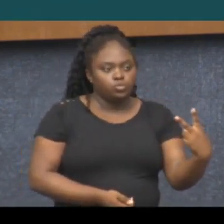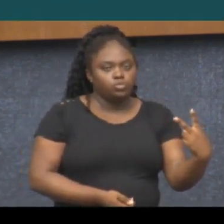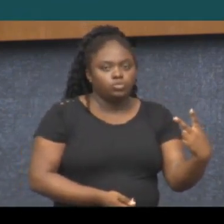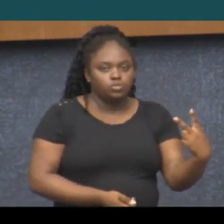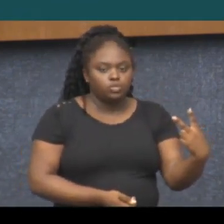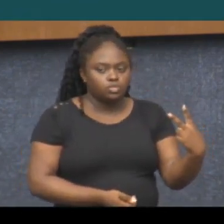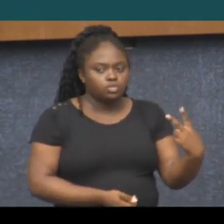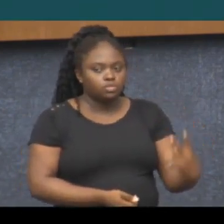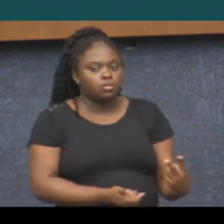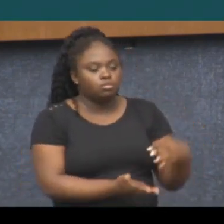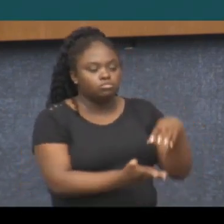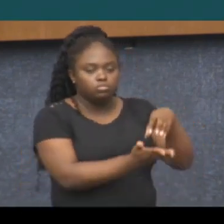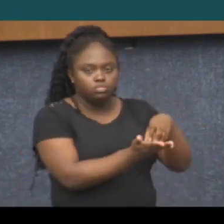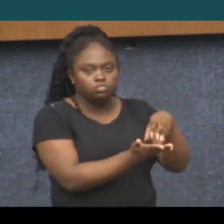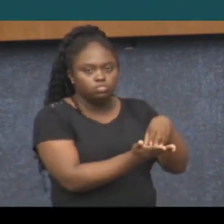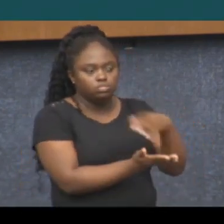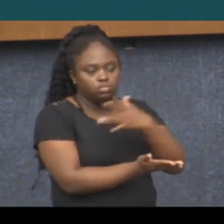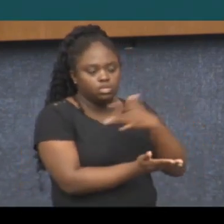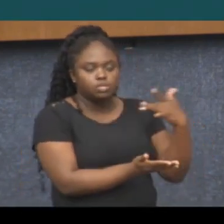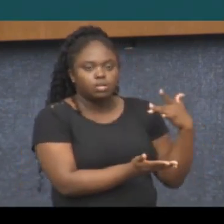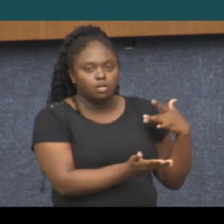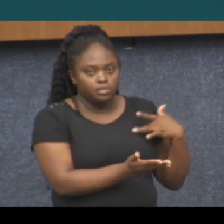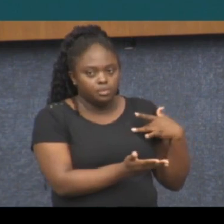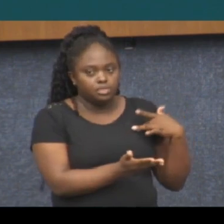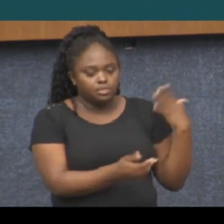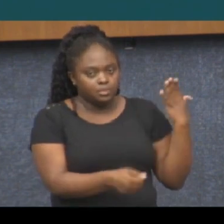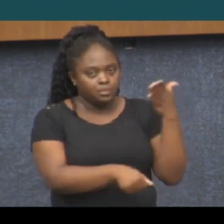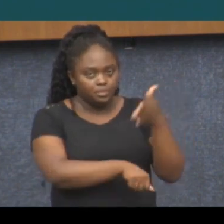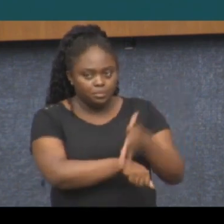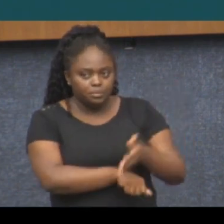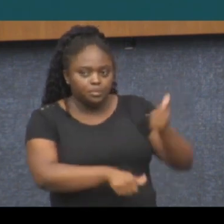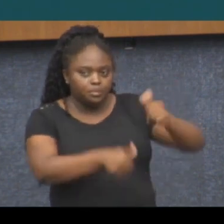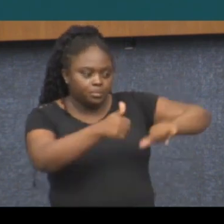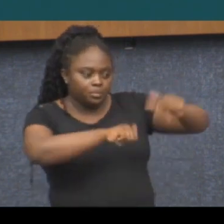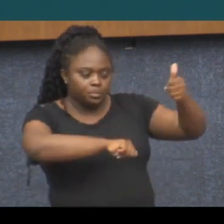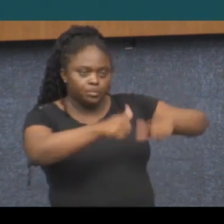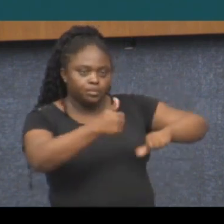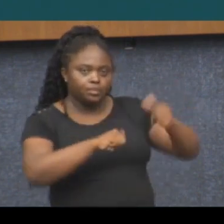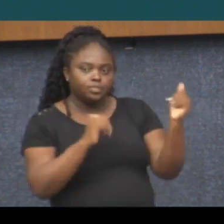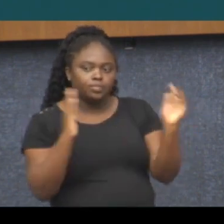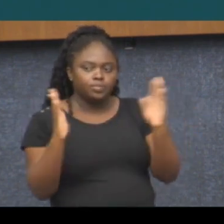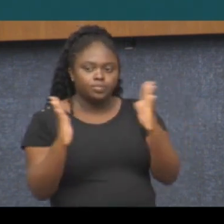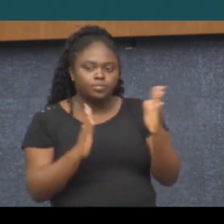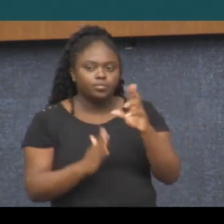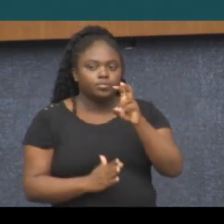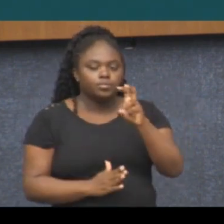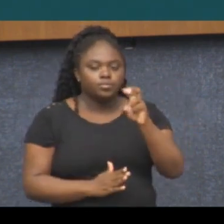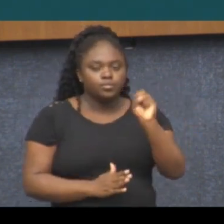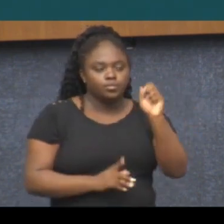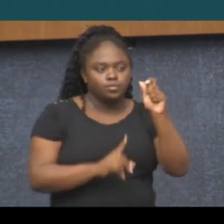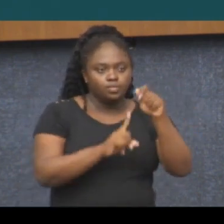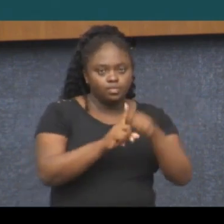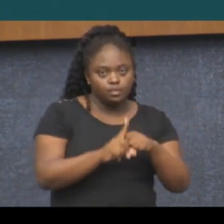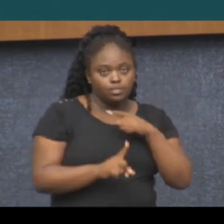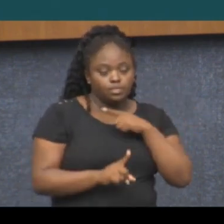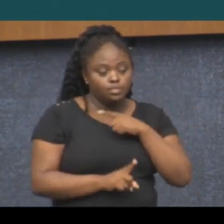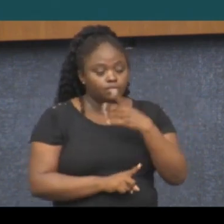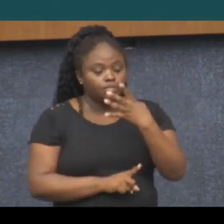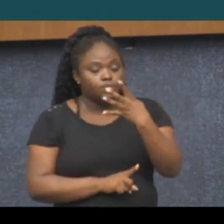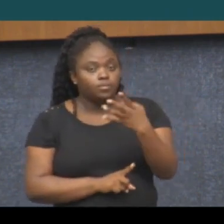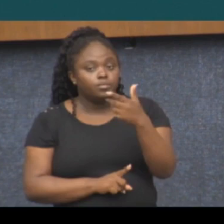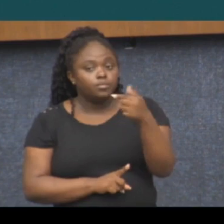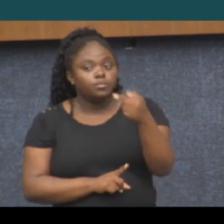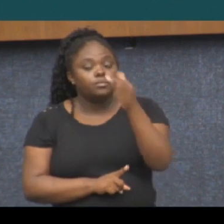saúde, né, que entraram na nossa análise dentro desses 58 meses, a gente tem 47% das análises